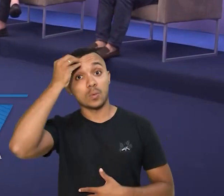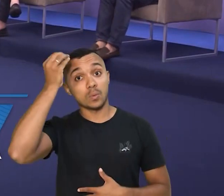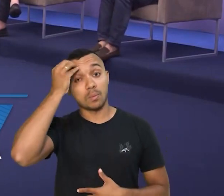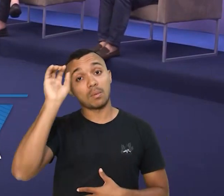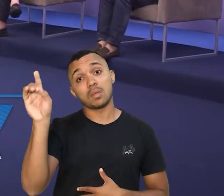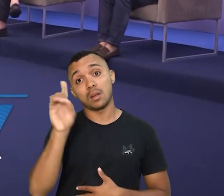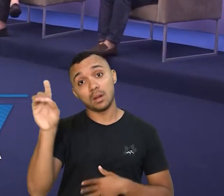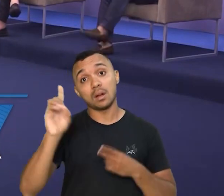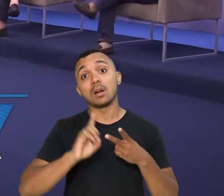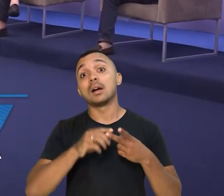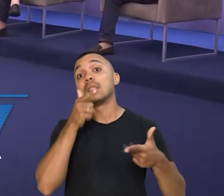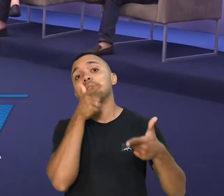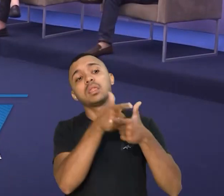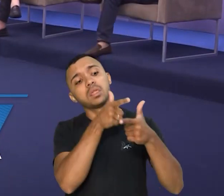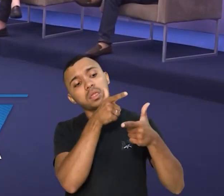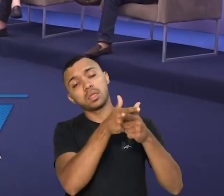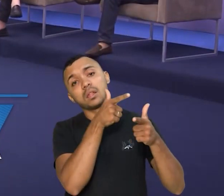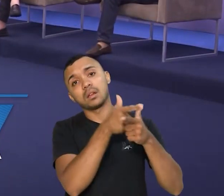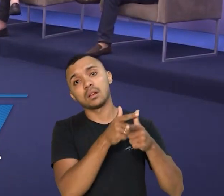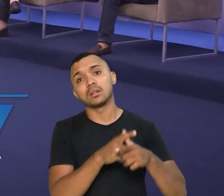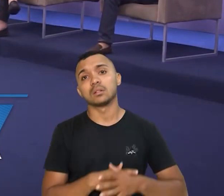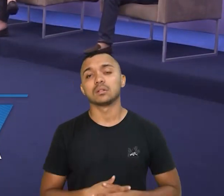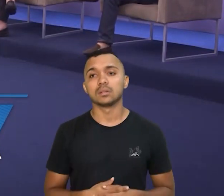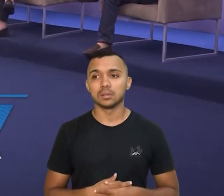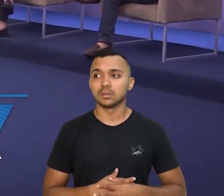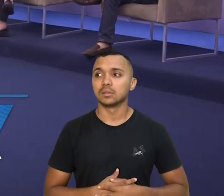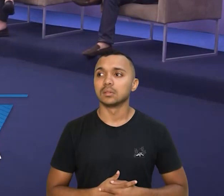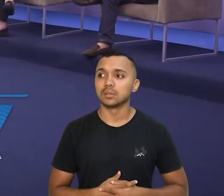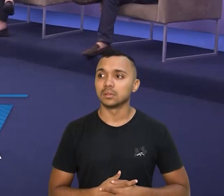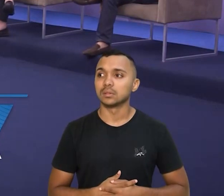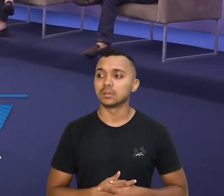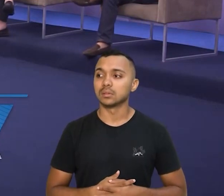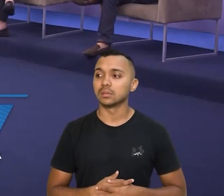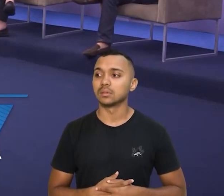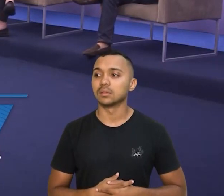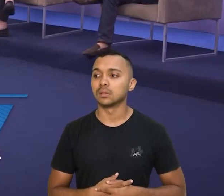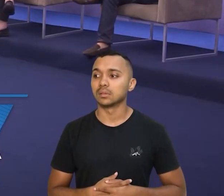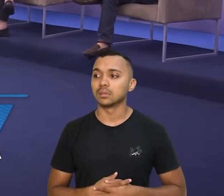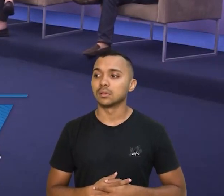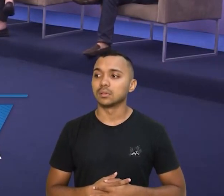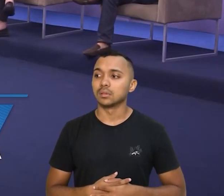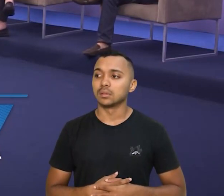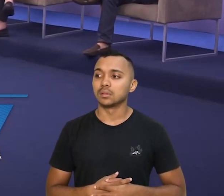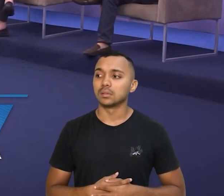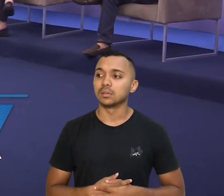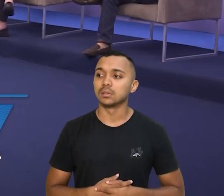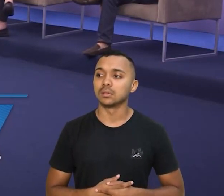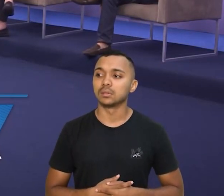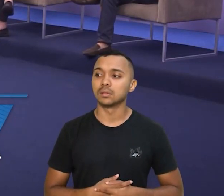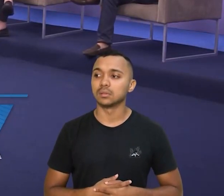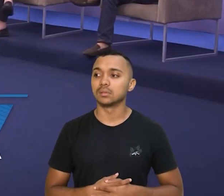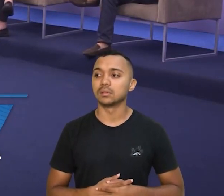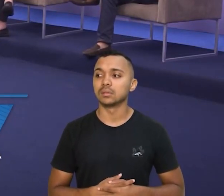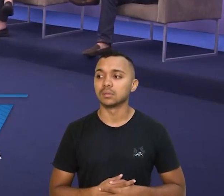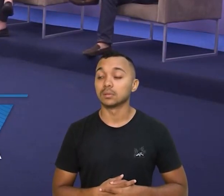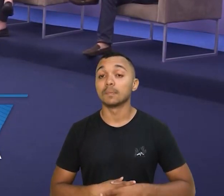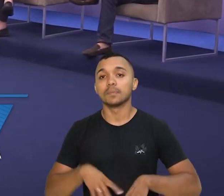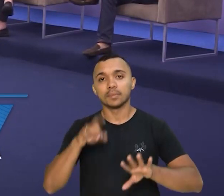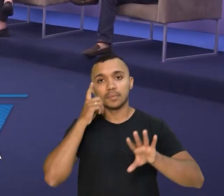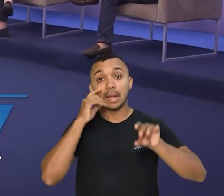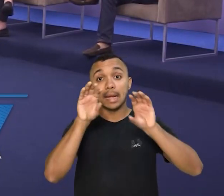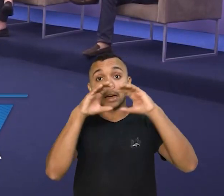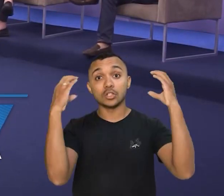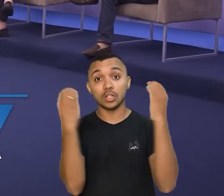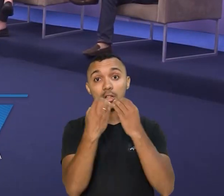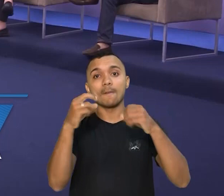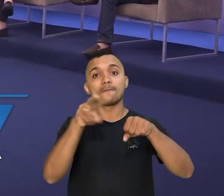culpar é outra coisa. Ele reclama muito. Mas ele não reclamou quando ganhou 4-0. Não, mas vamos lembrar o seguinte. Eu acho ele muito coerente das posições. O gramado do Castelão